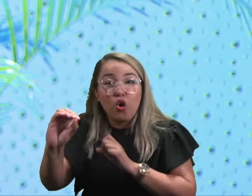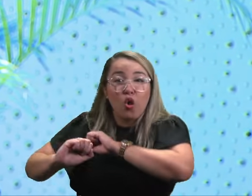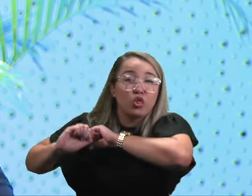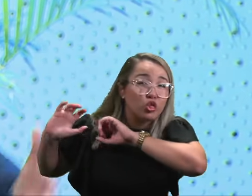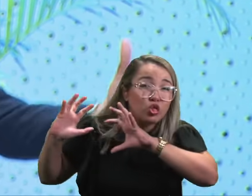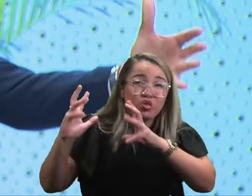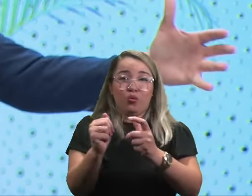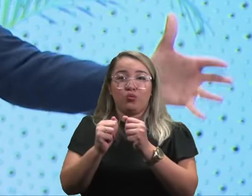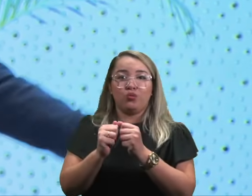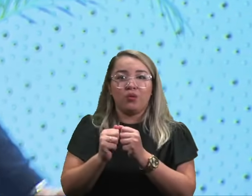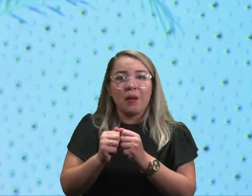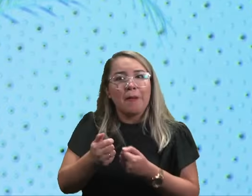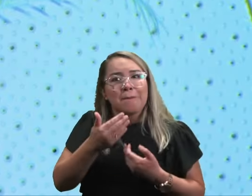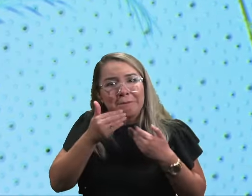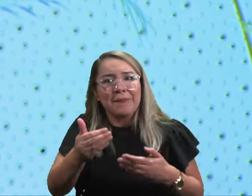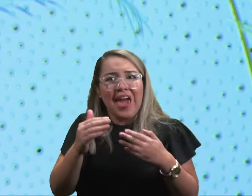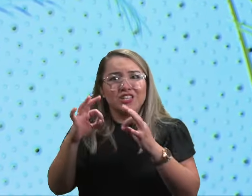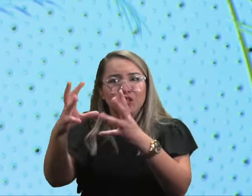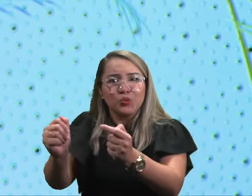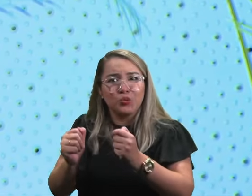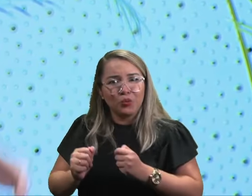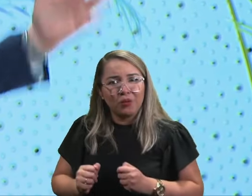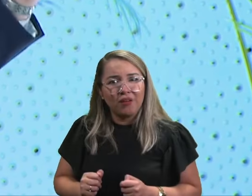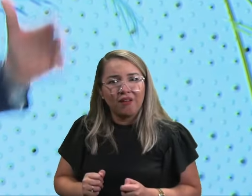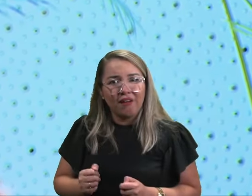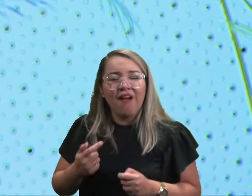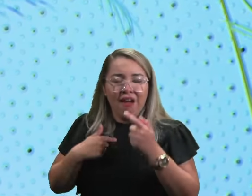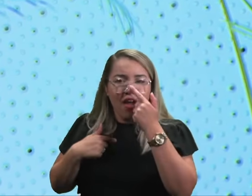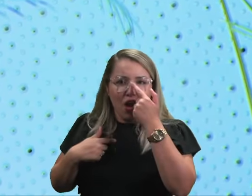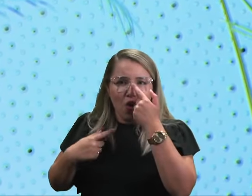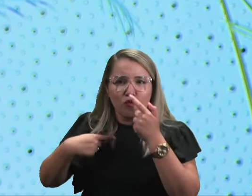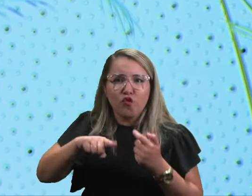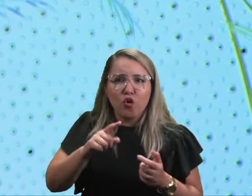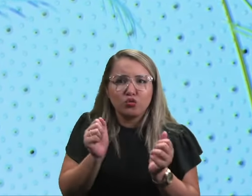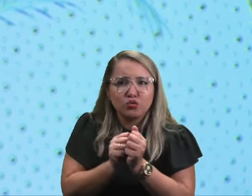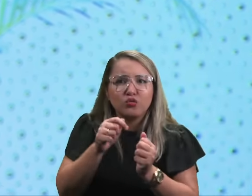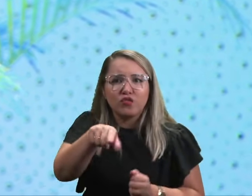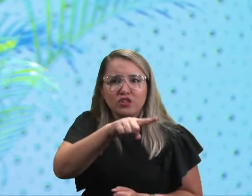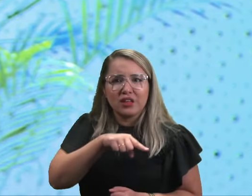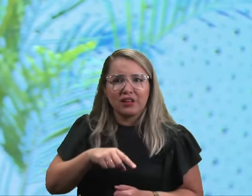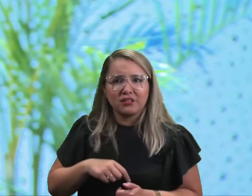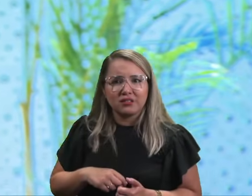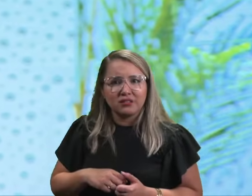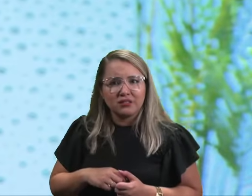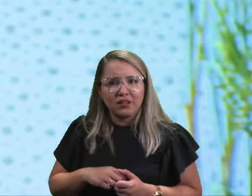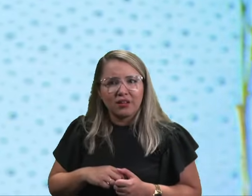Jesus diz assim: pede o tudo e eu vou estar com vocês.